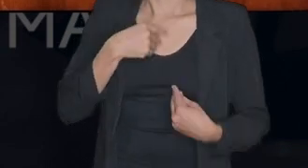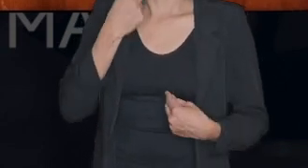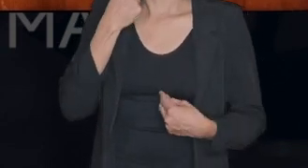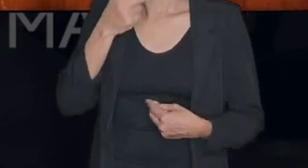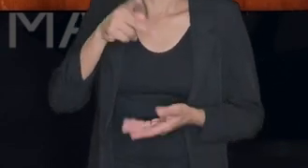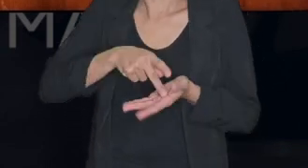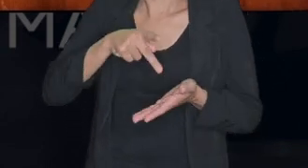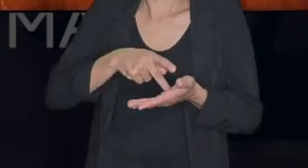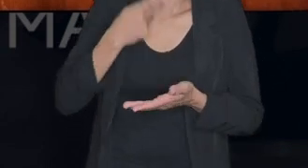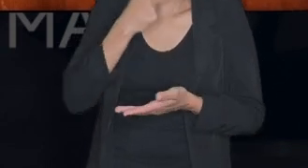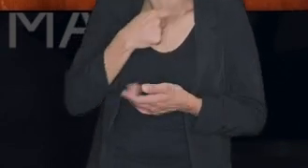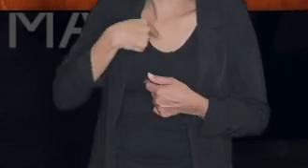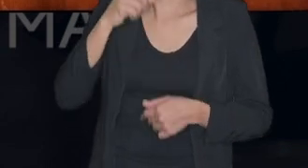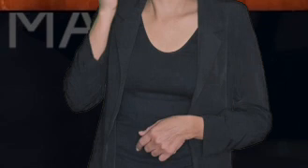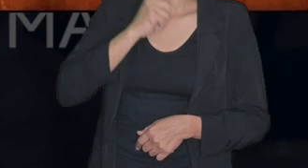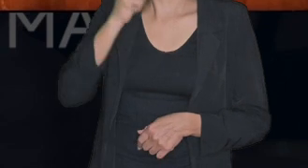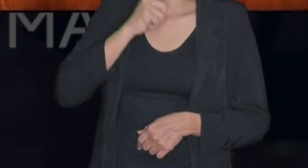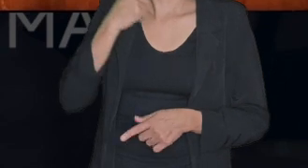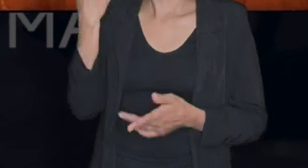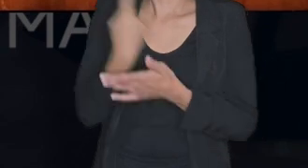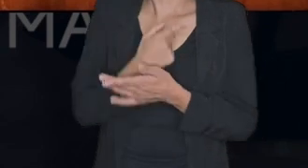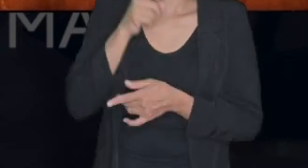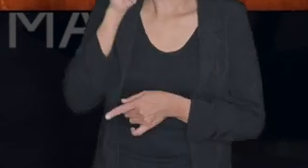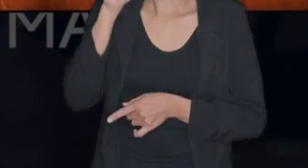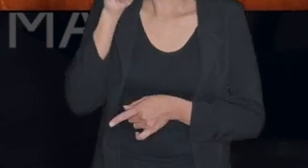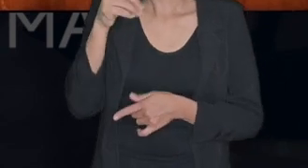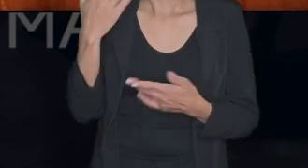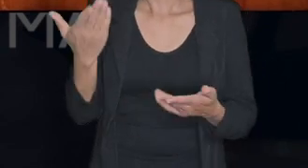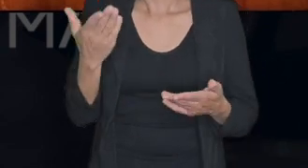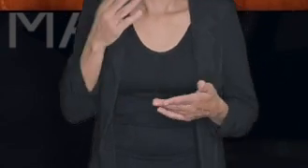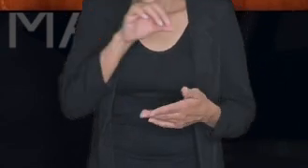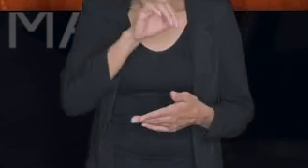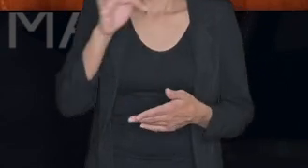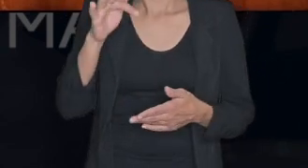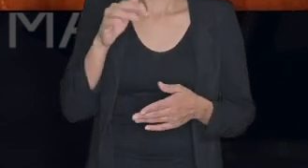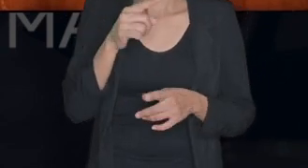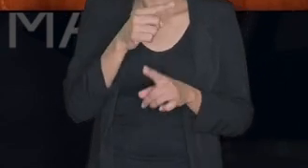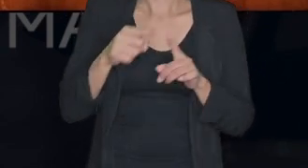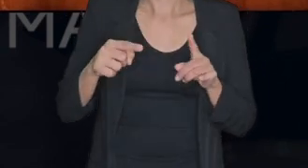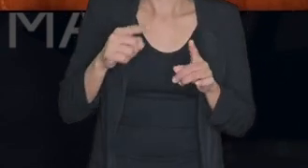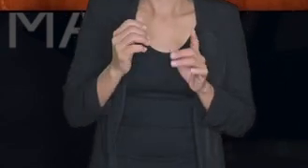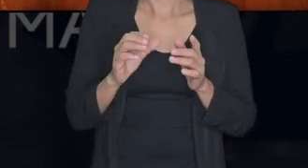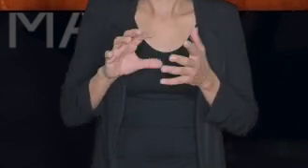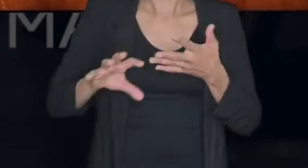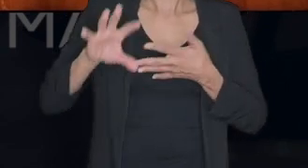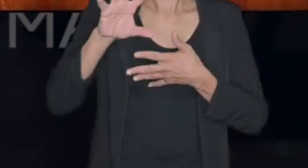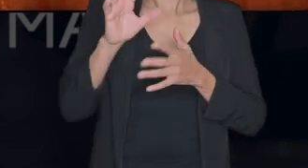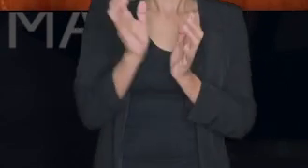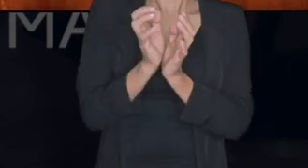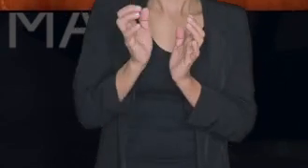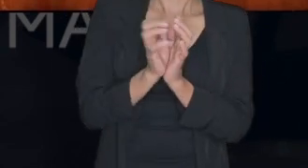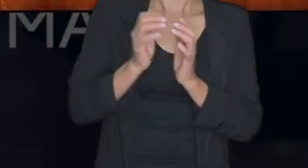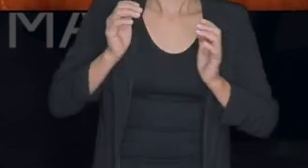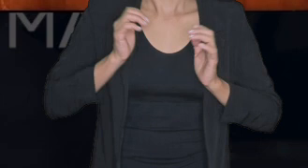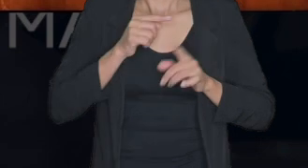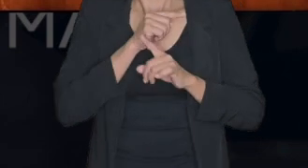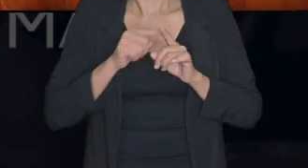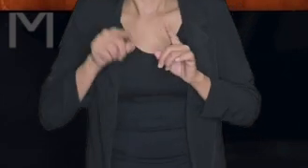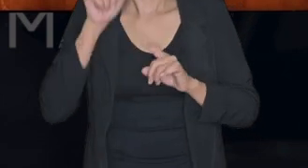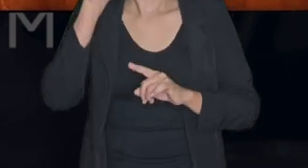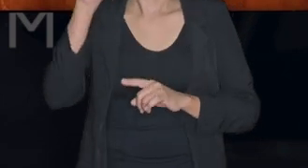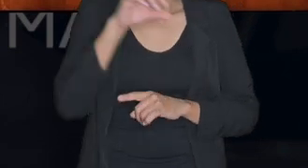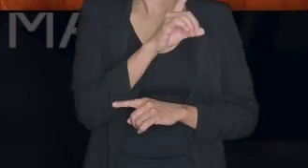bronca que é a média e a alta classe do Distrito Federal mora em